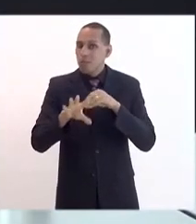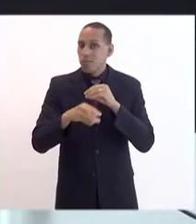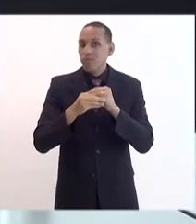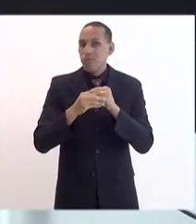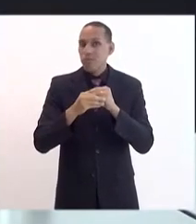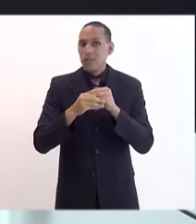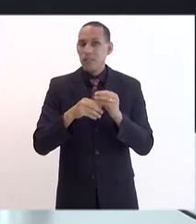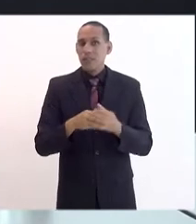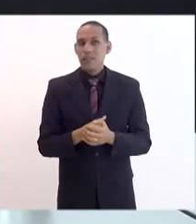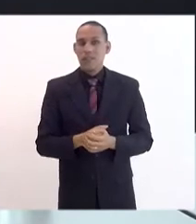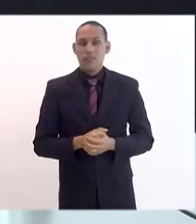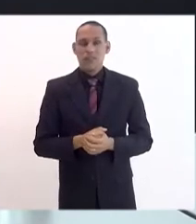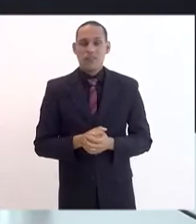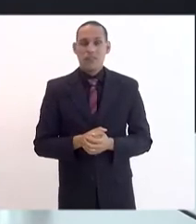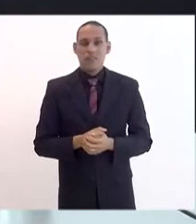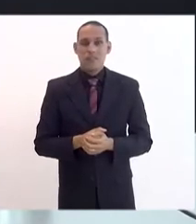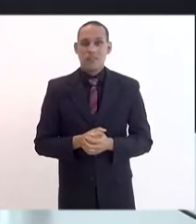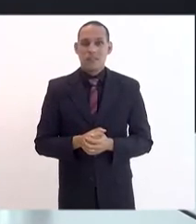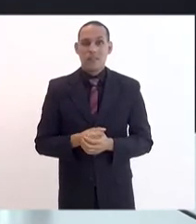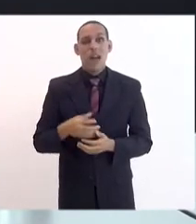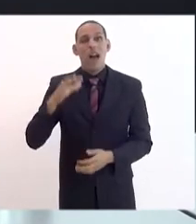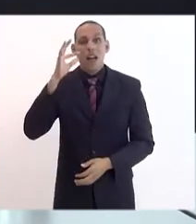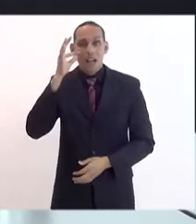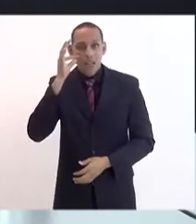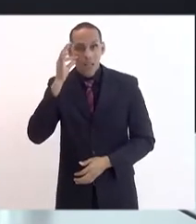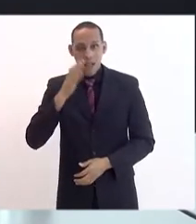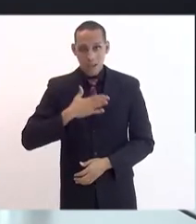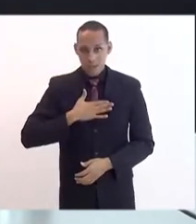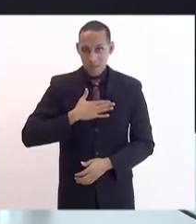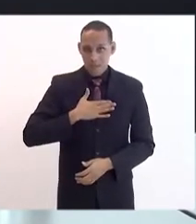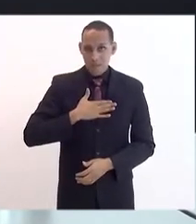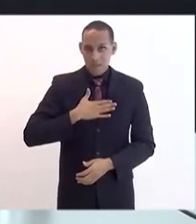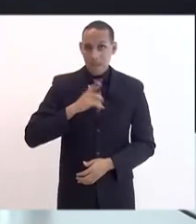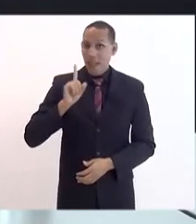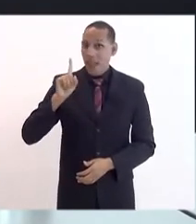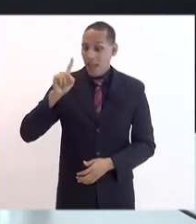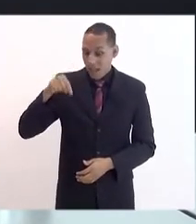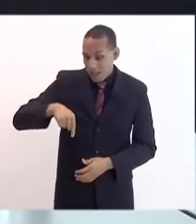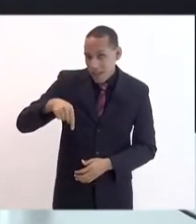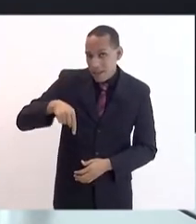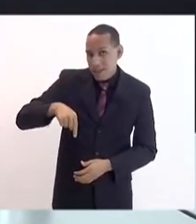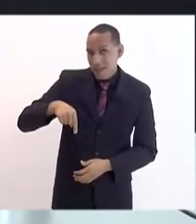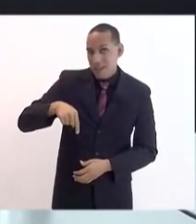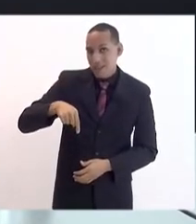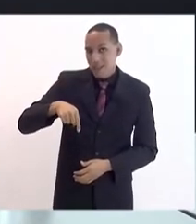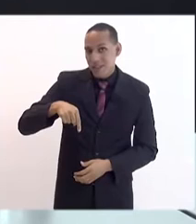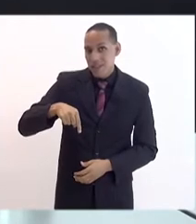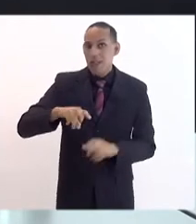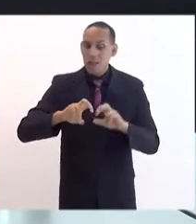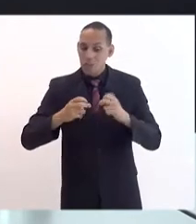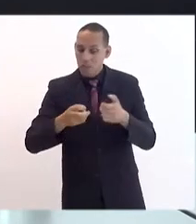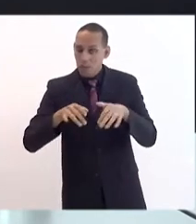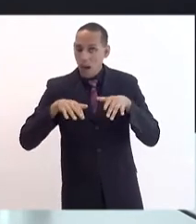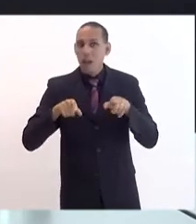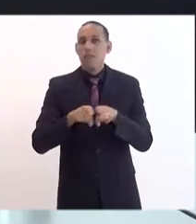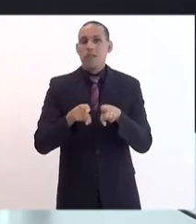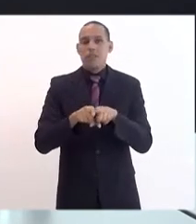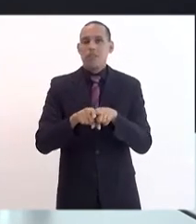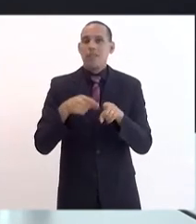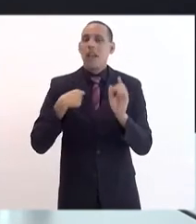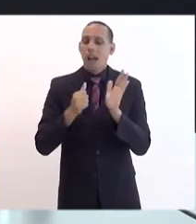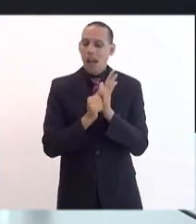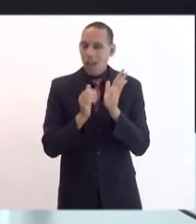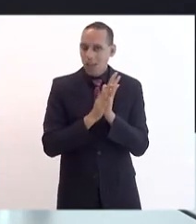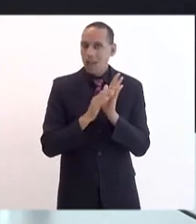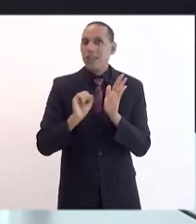começa nessa sessão. Inclusive, presença para mim. É aqui e em plenário, que eu vou passar a anotar